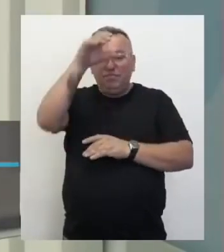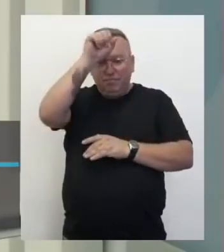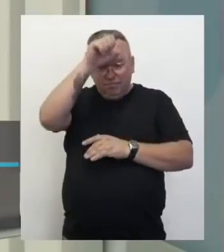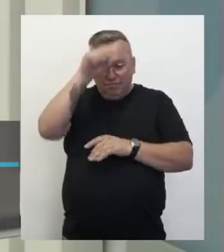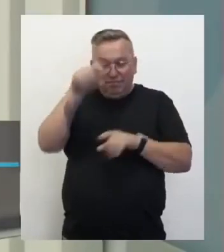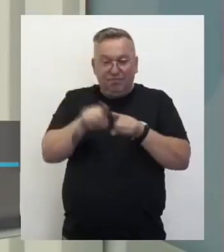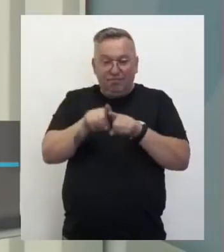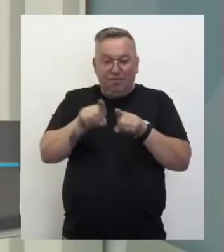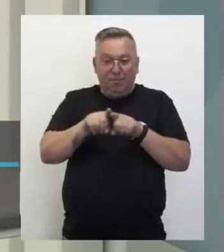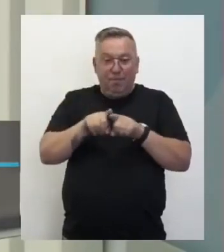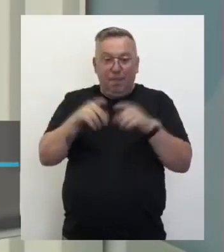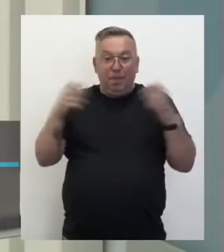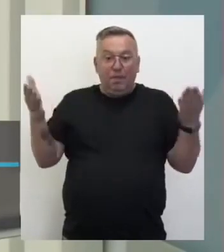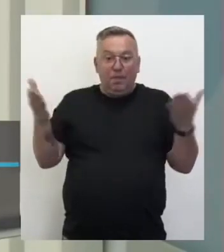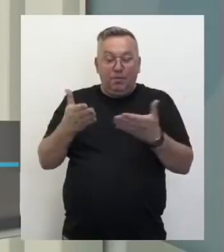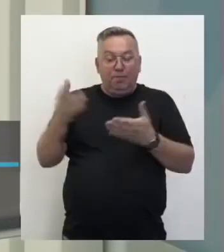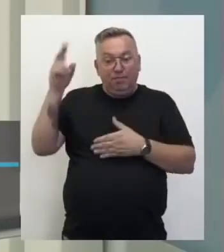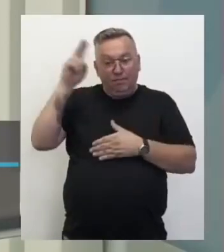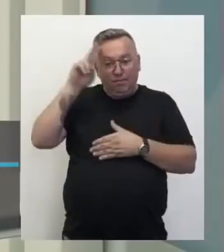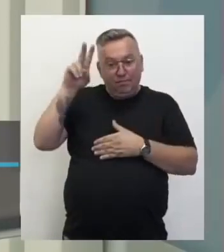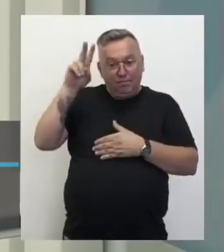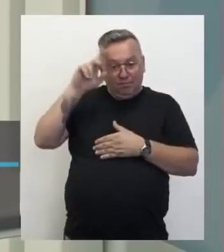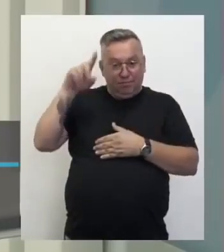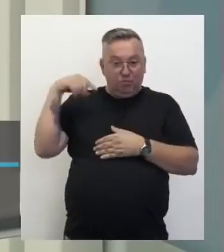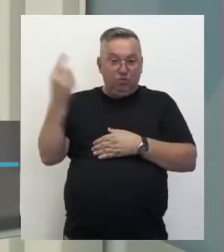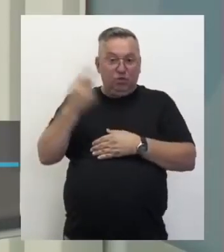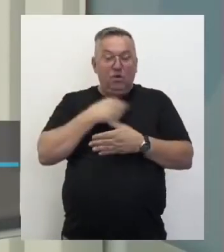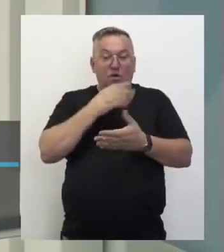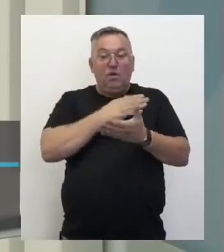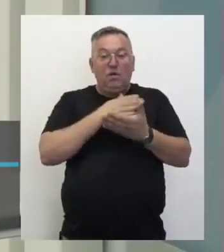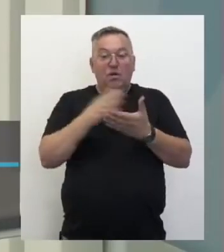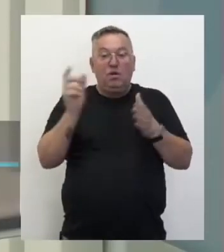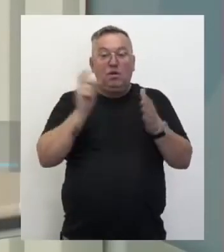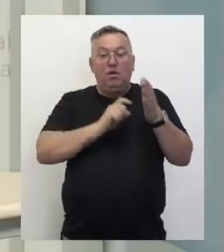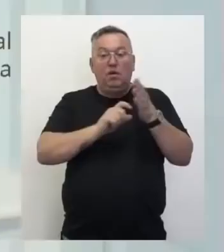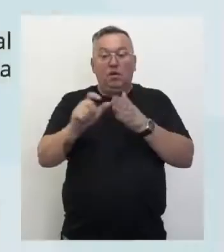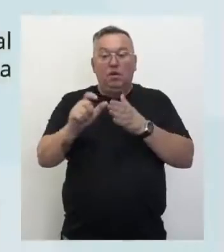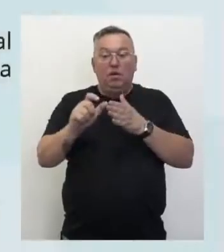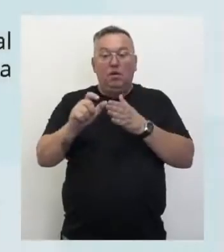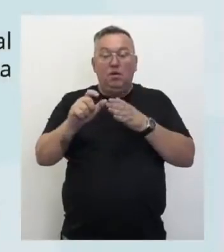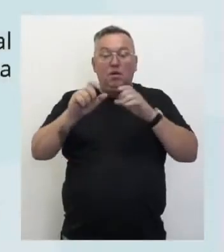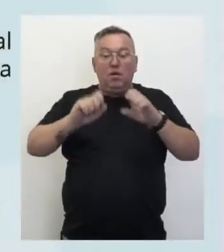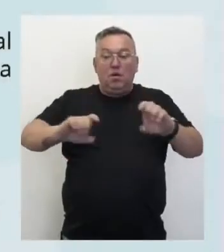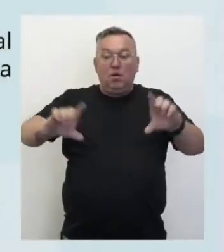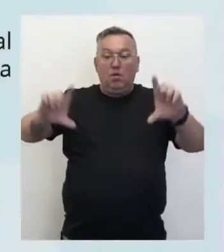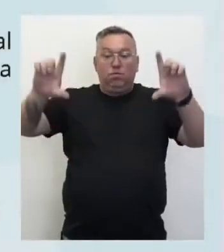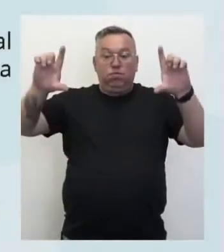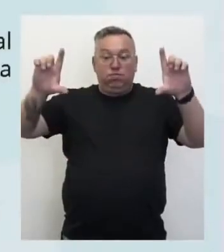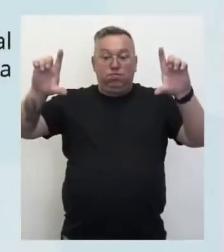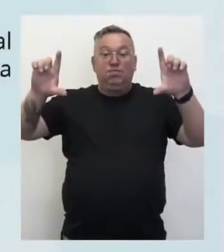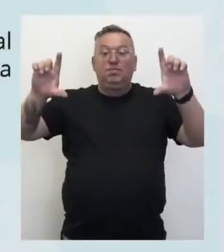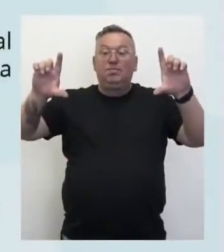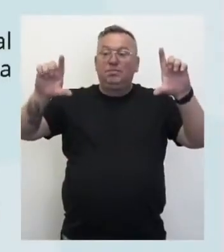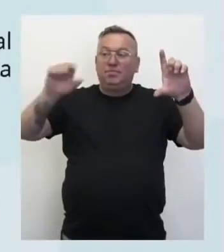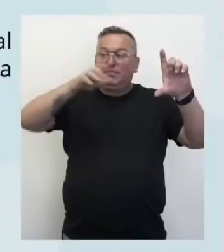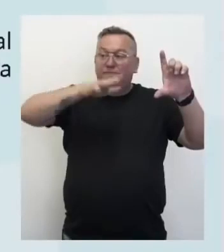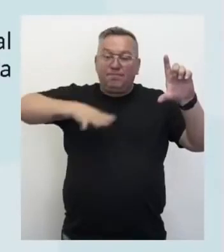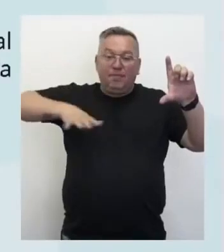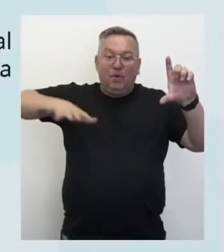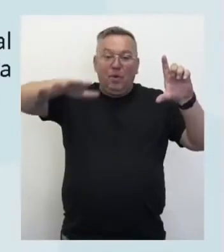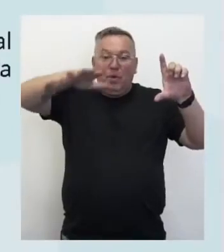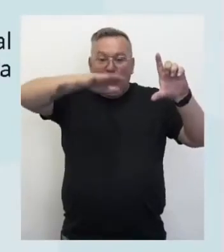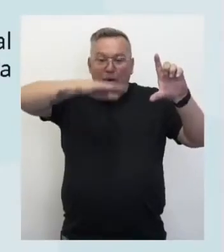aprendizagem. Então, nessa retomada, a gente começa pelo conceito de paisagem, ainda mais porque a gente vai trabalhar